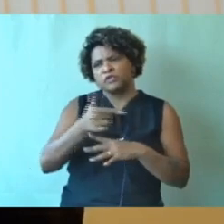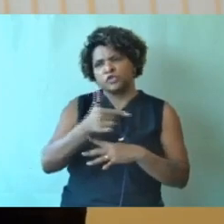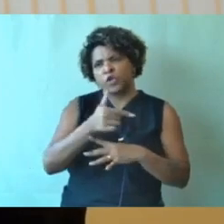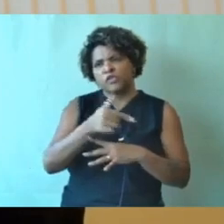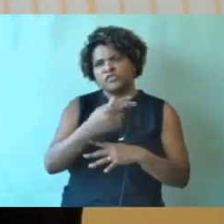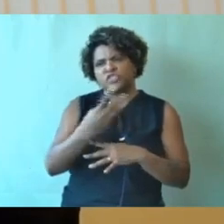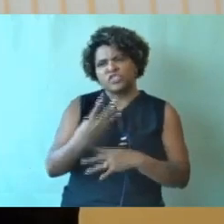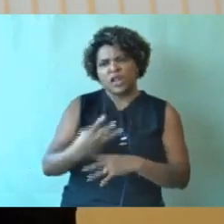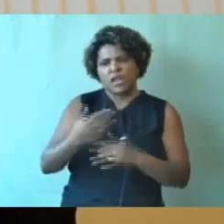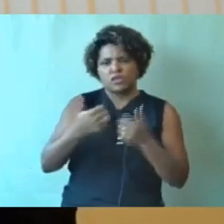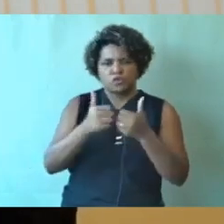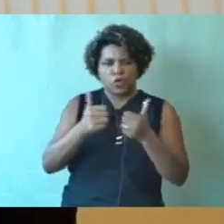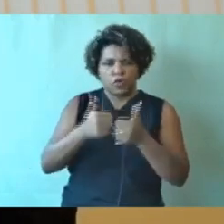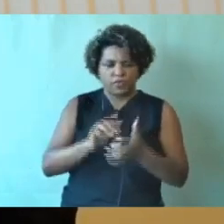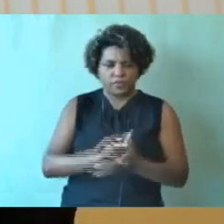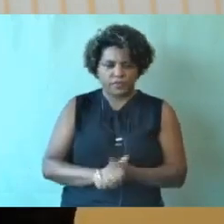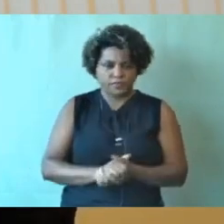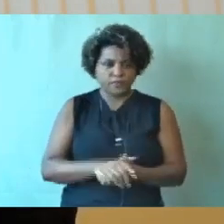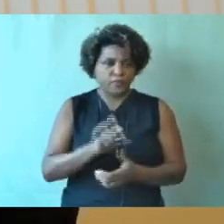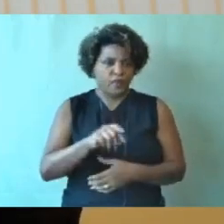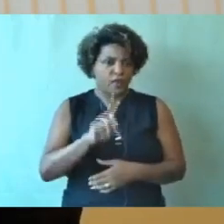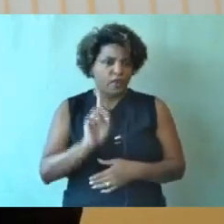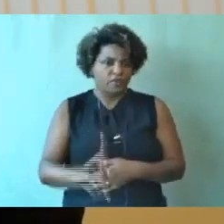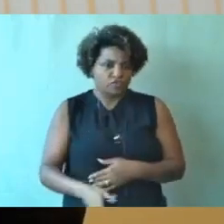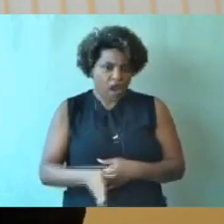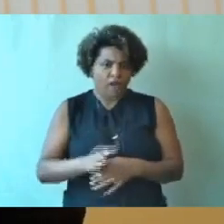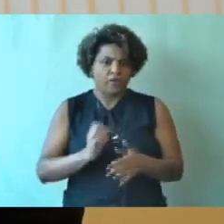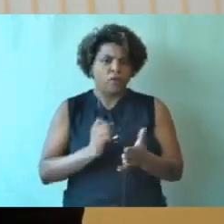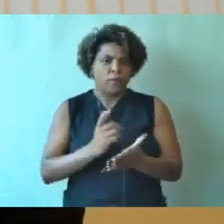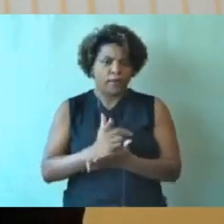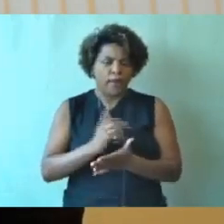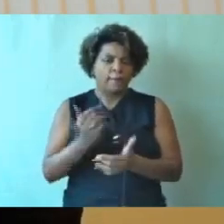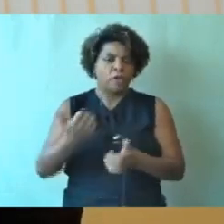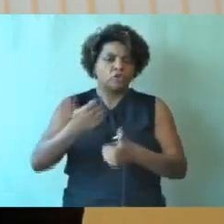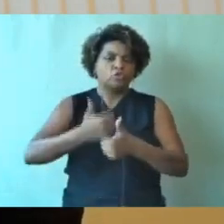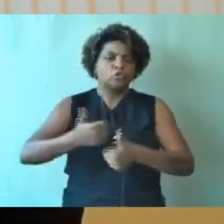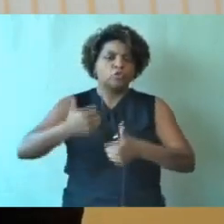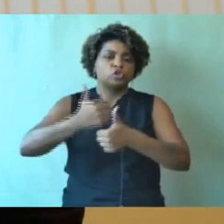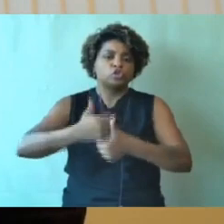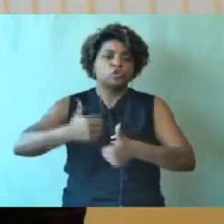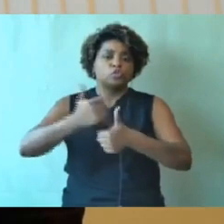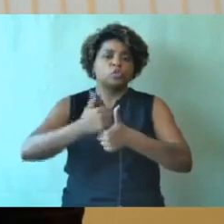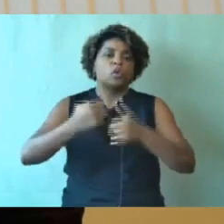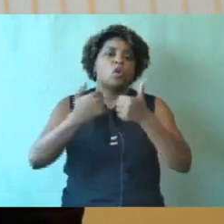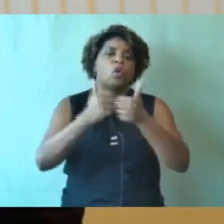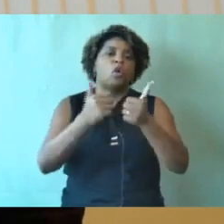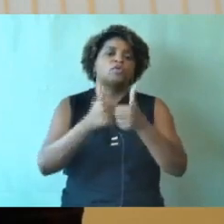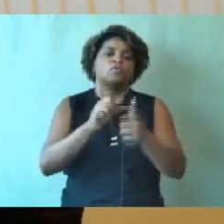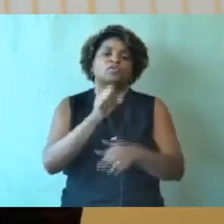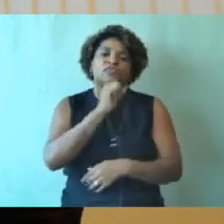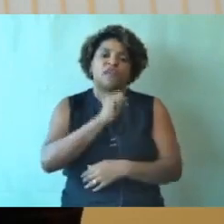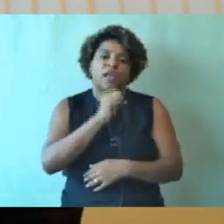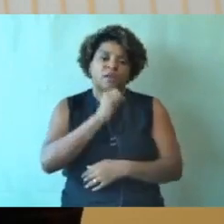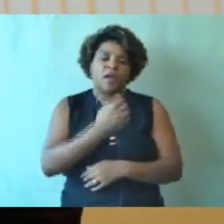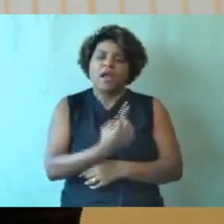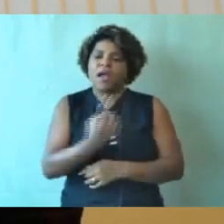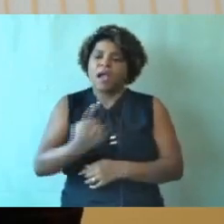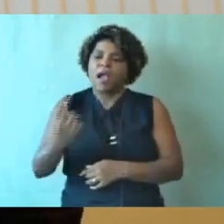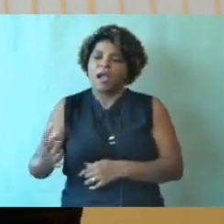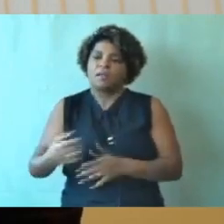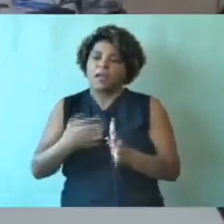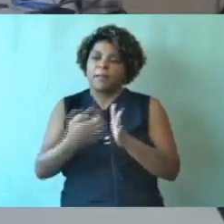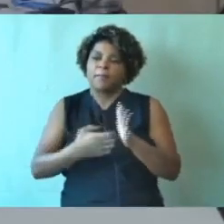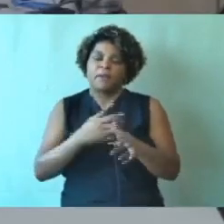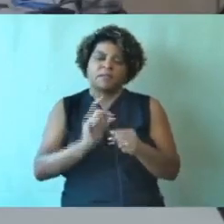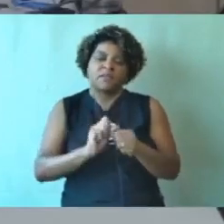que eu comprei para trocar minha frota que estava vencendo. Aí cada empresa trocou o seu. Então, por exemplo, a sua empresa foi